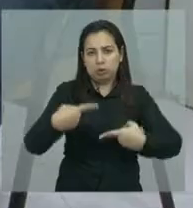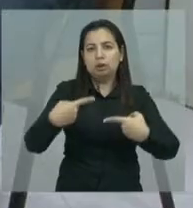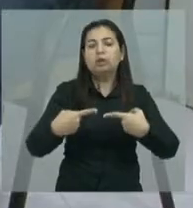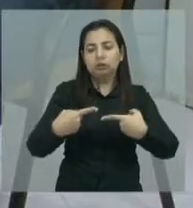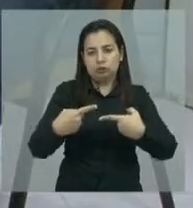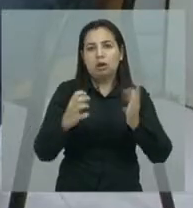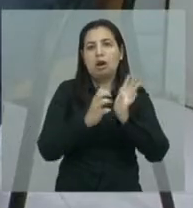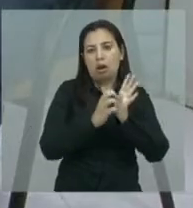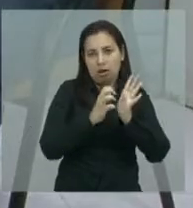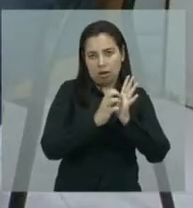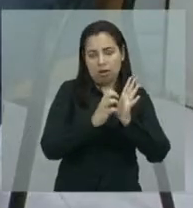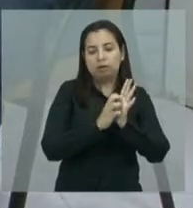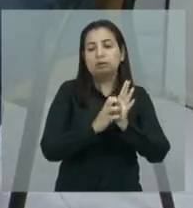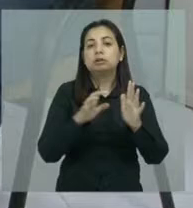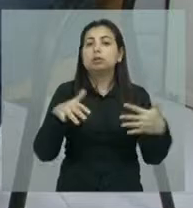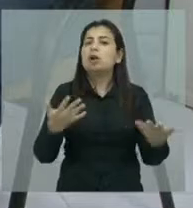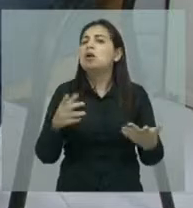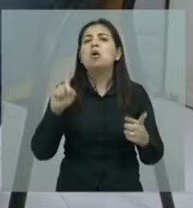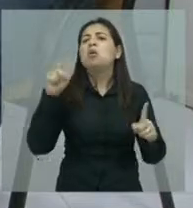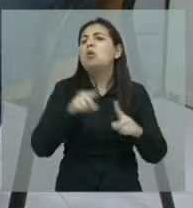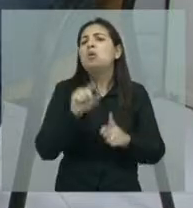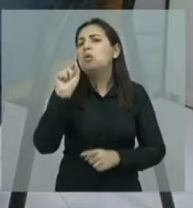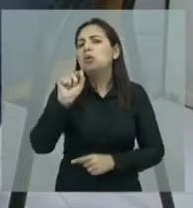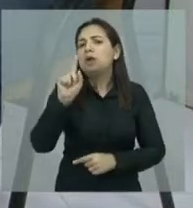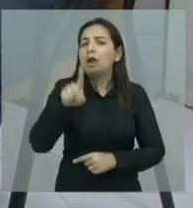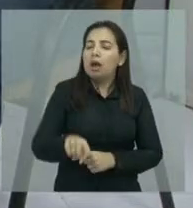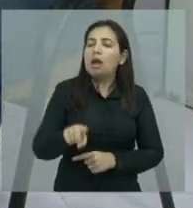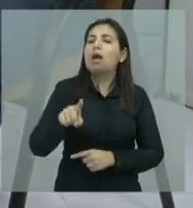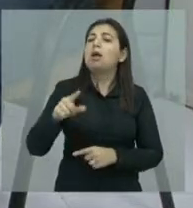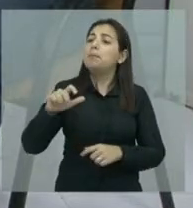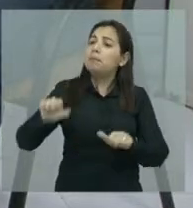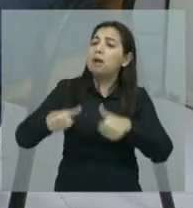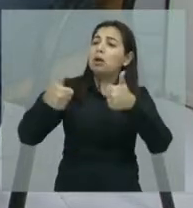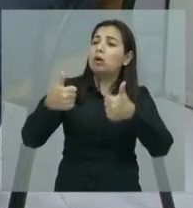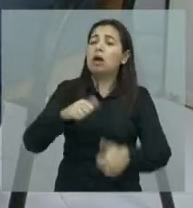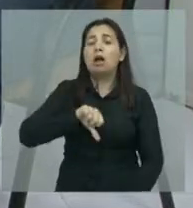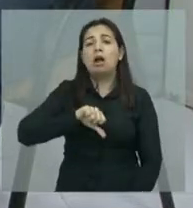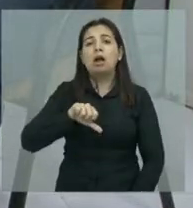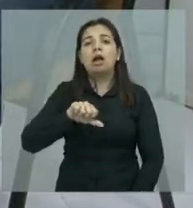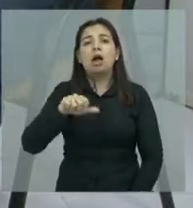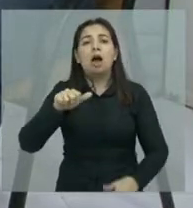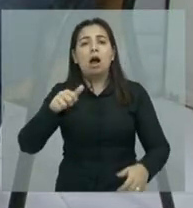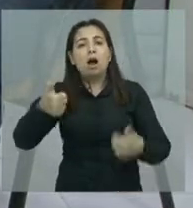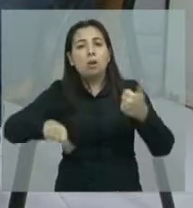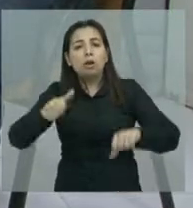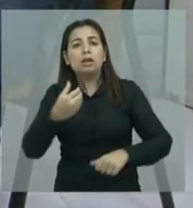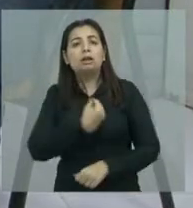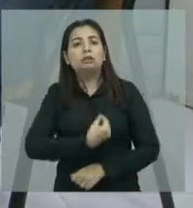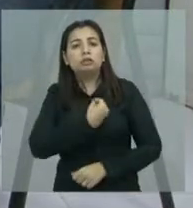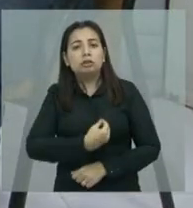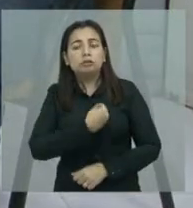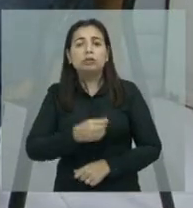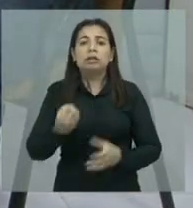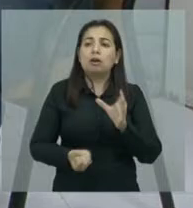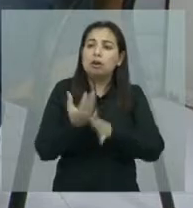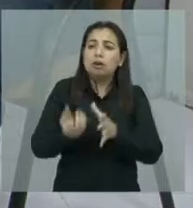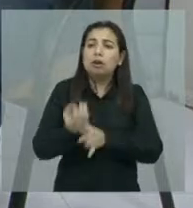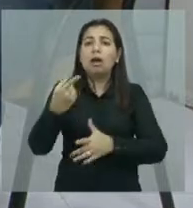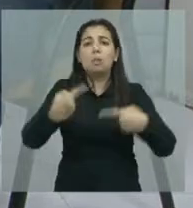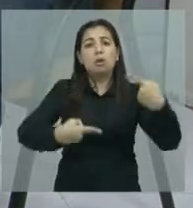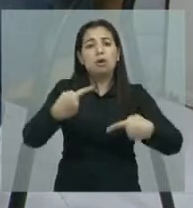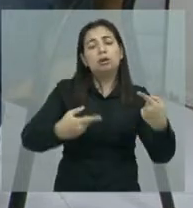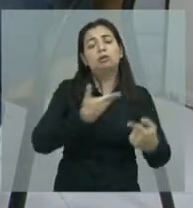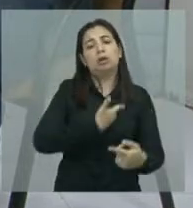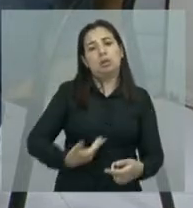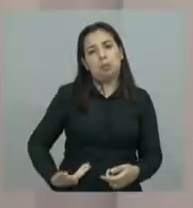objetivo? Melhorar a qualidade de vida das pessoas vivendo com HIV/AIDS, no sentido de trabalhar políticas públicas, melhoria de